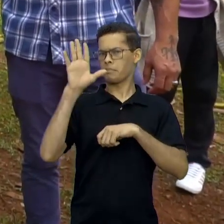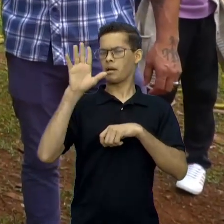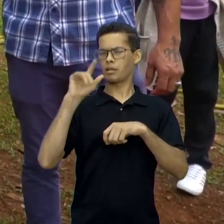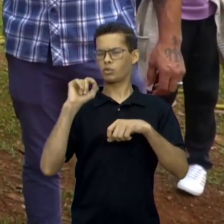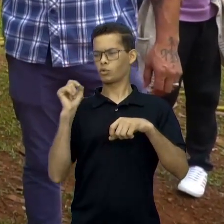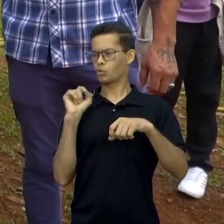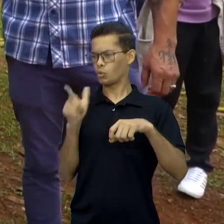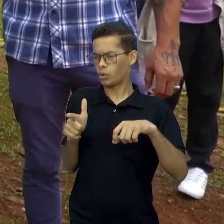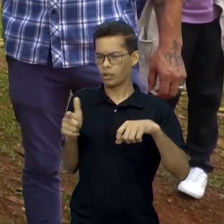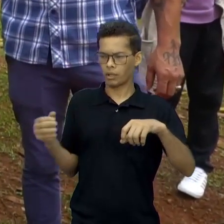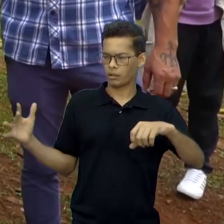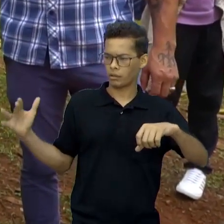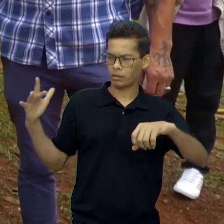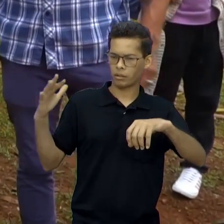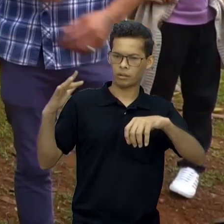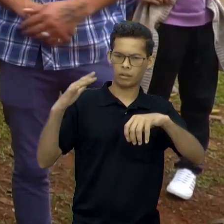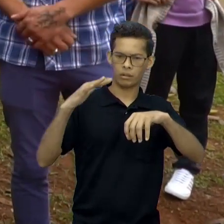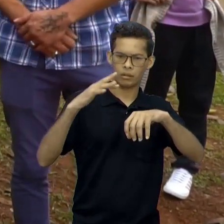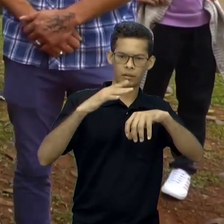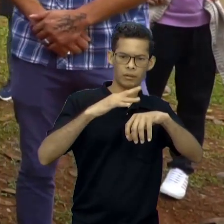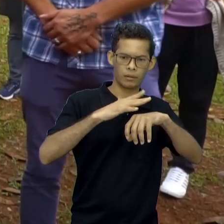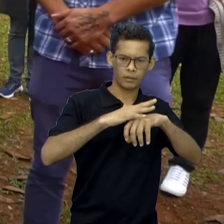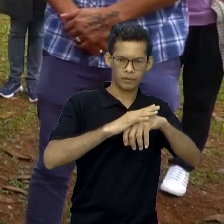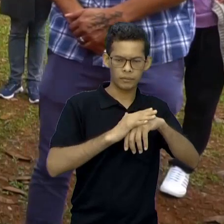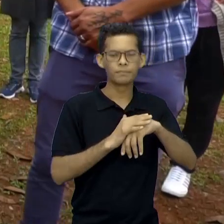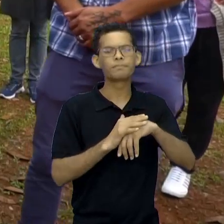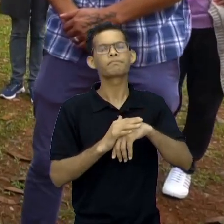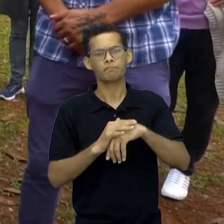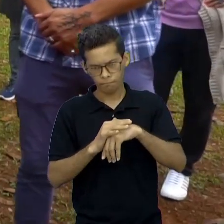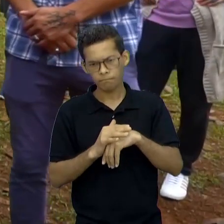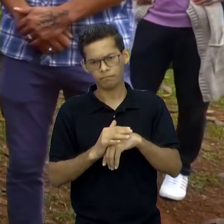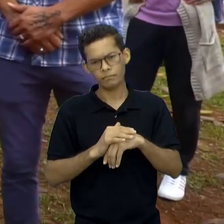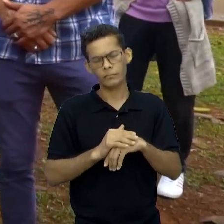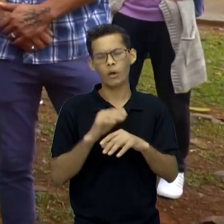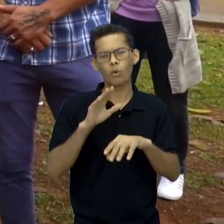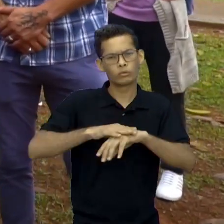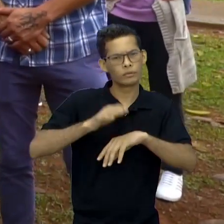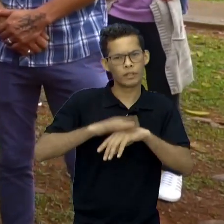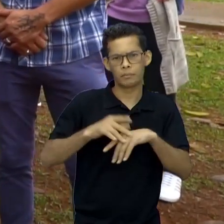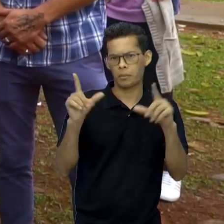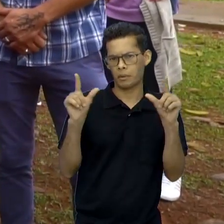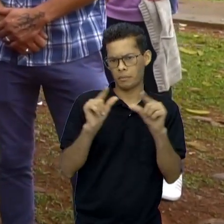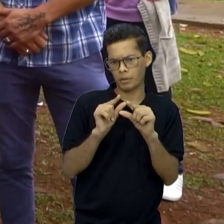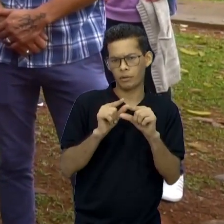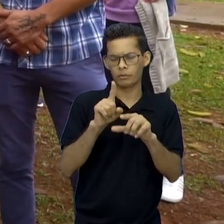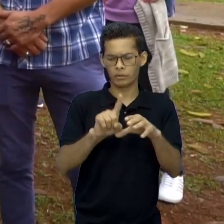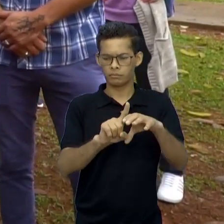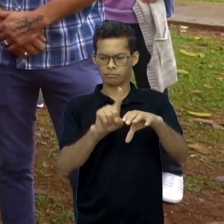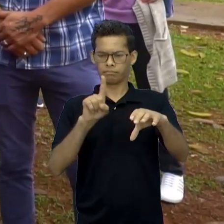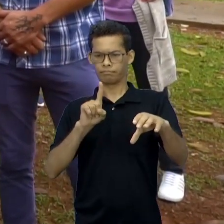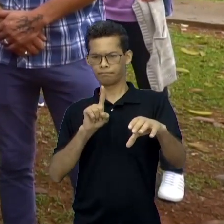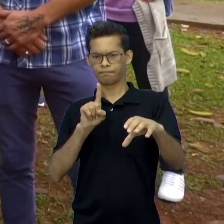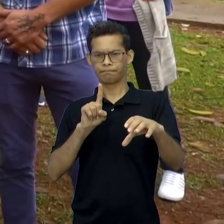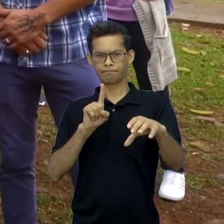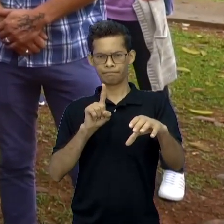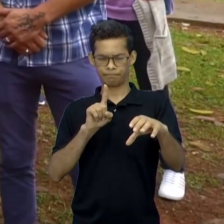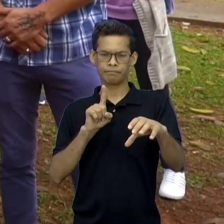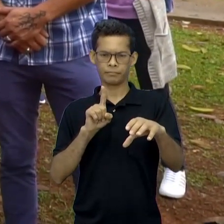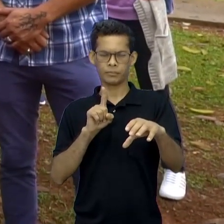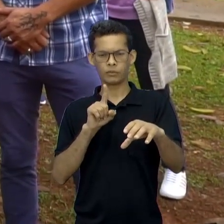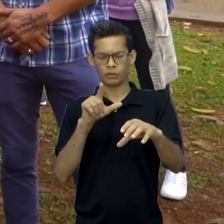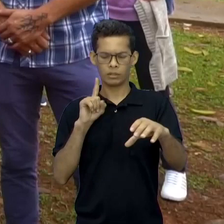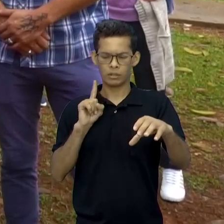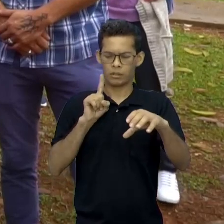onda leva quando ela está verticalmente sobre o alvo. O tempo aqui é menor. E aí você se afasta. Então, quando você